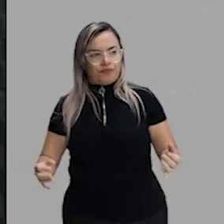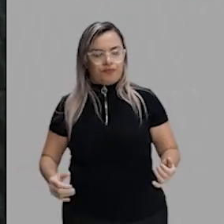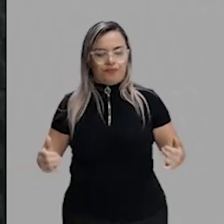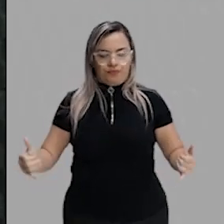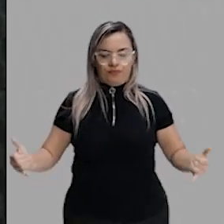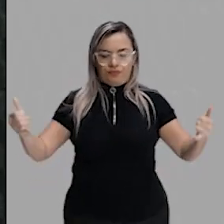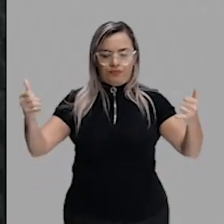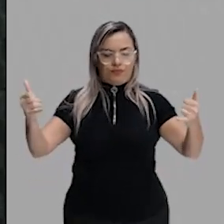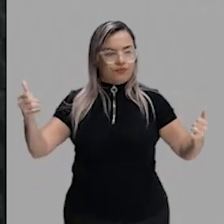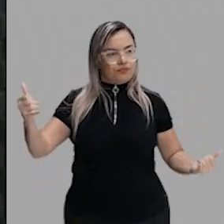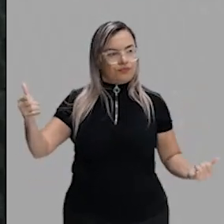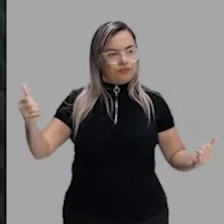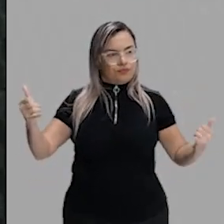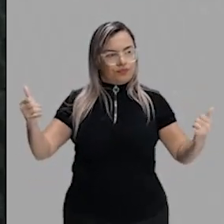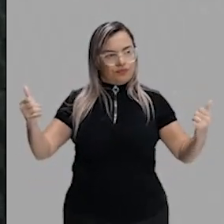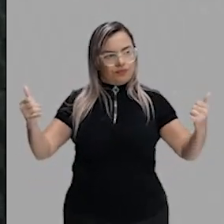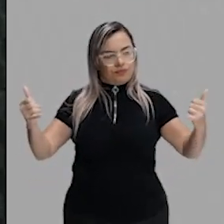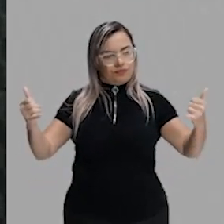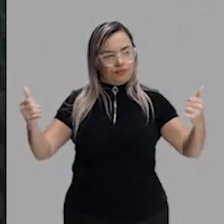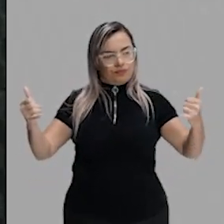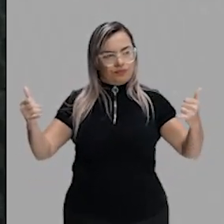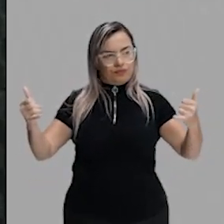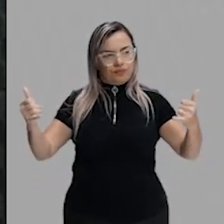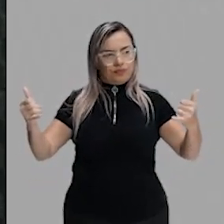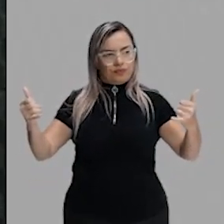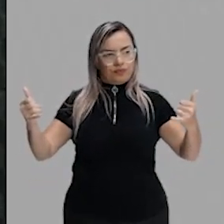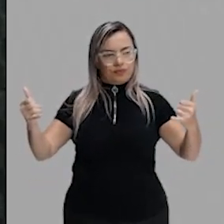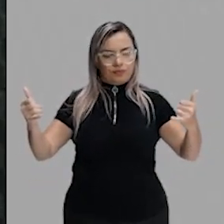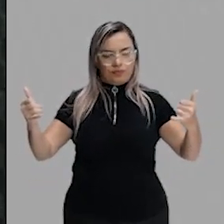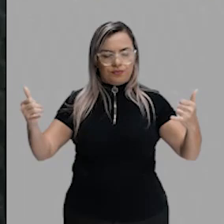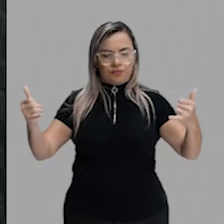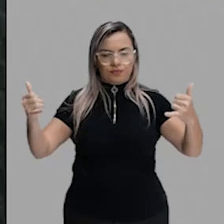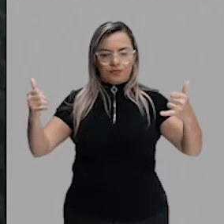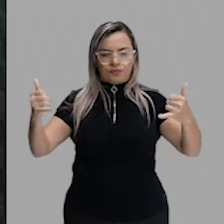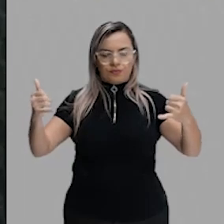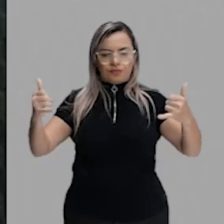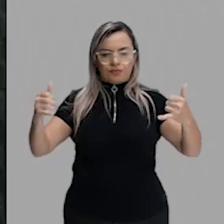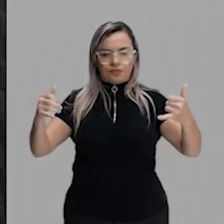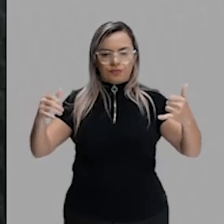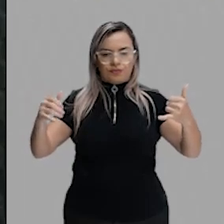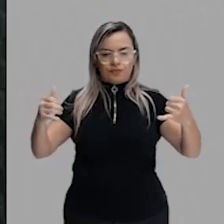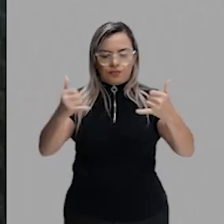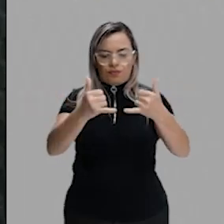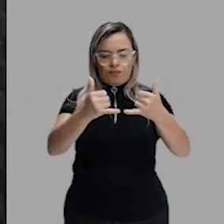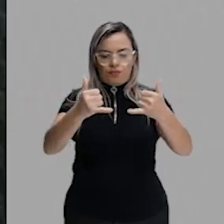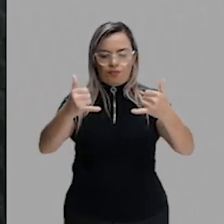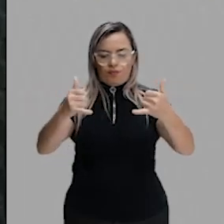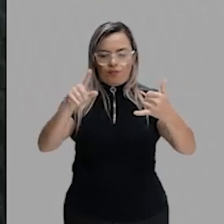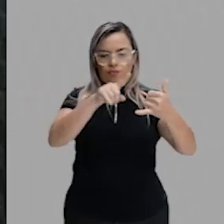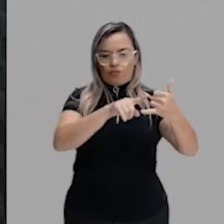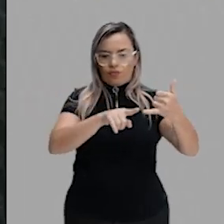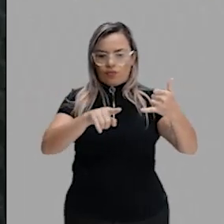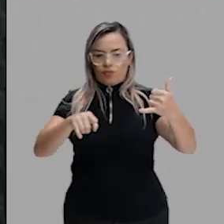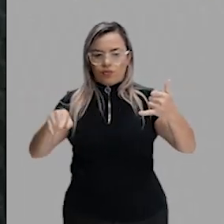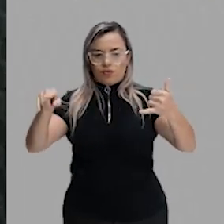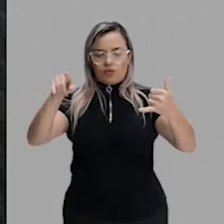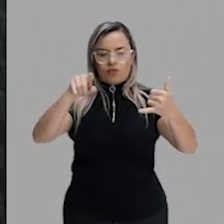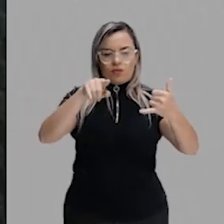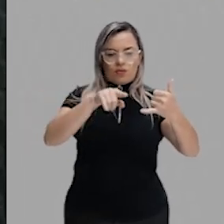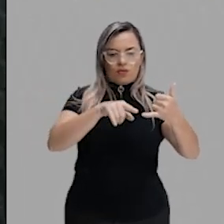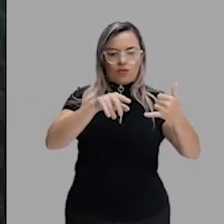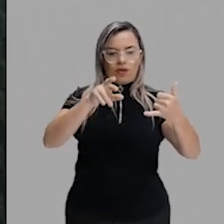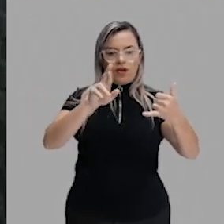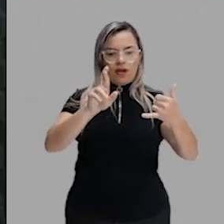chega, certo? Quando passar pelo resistor, parte